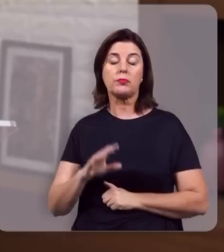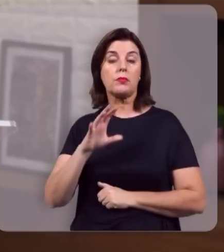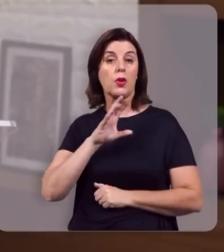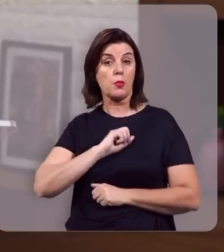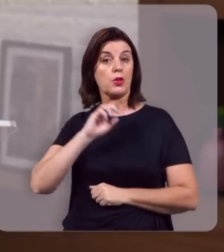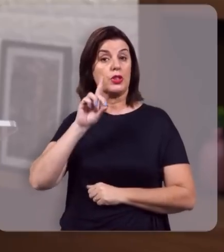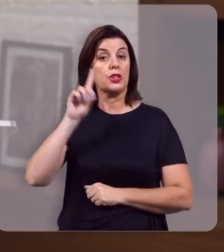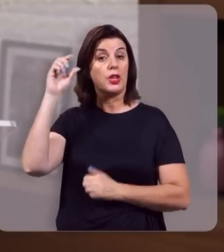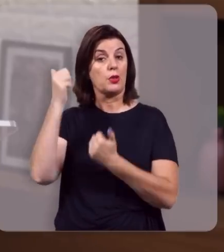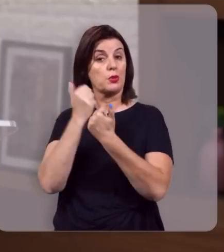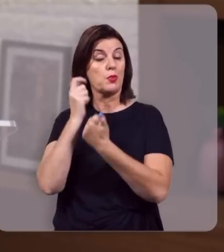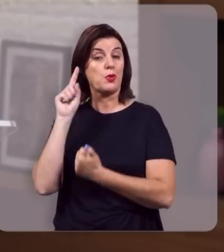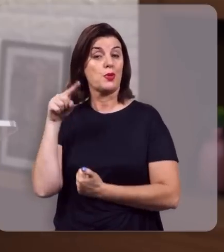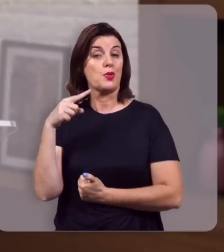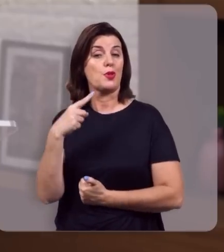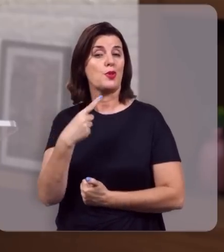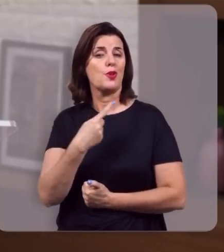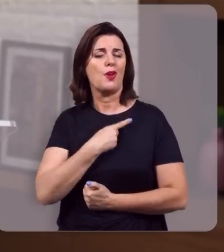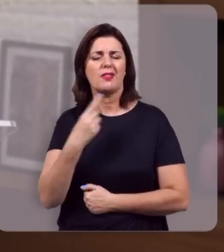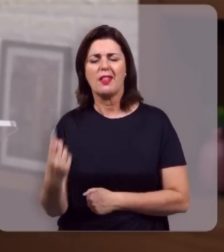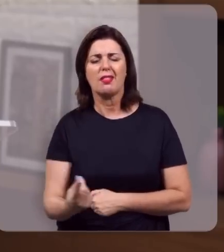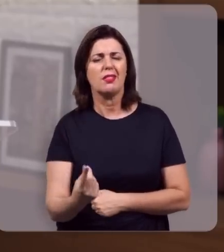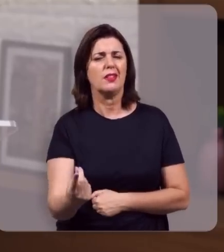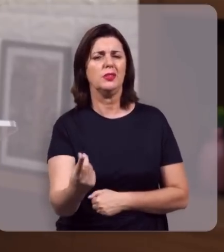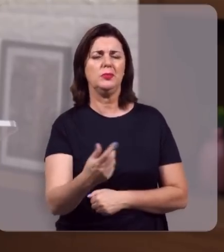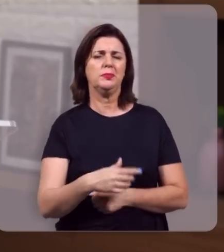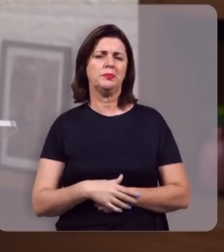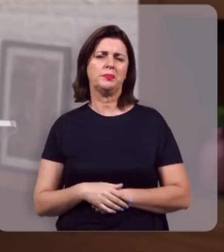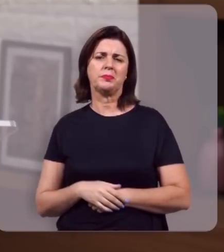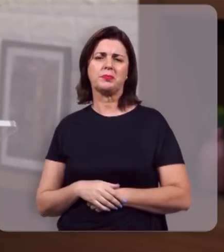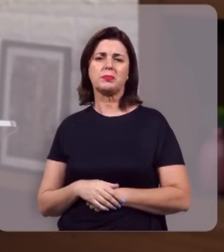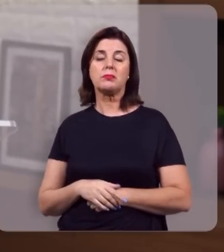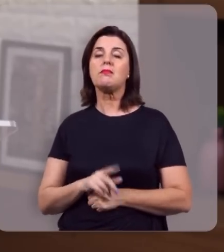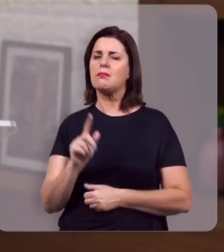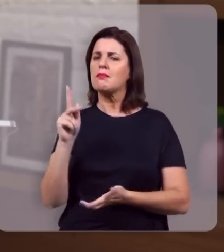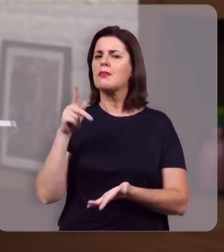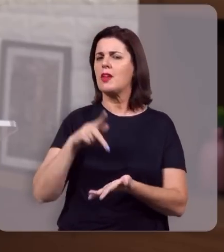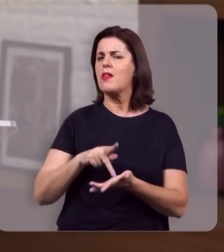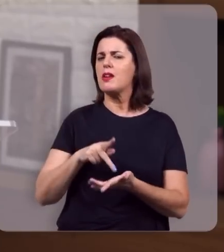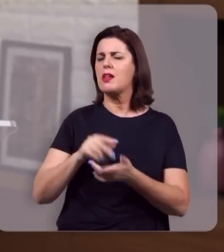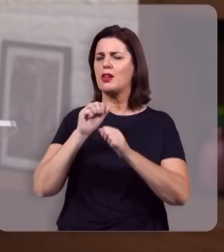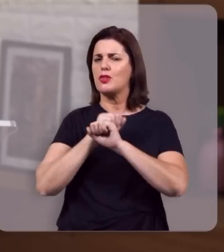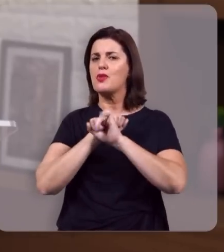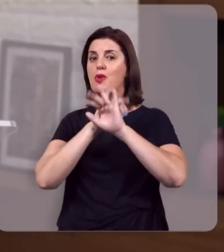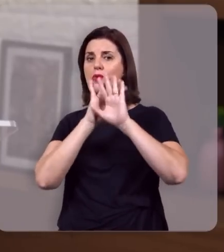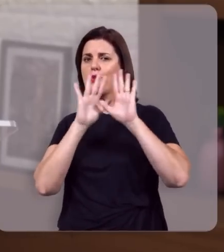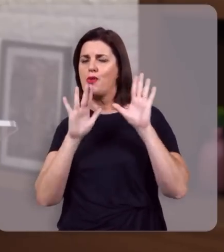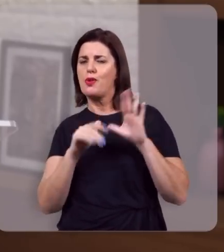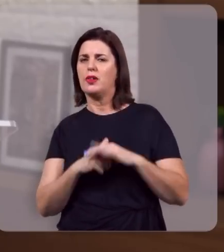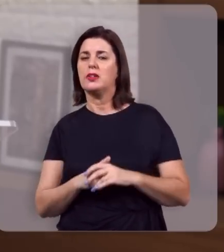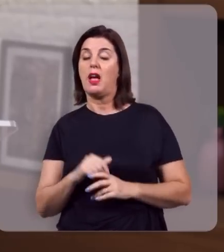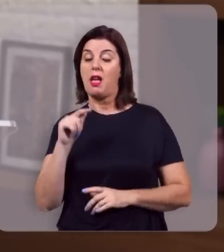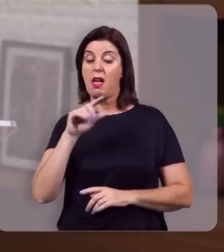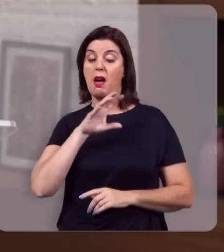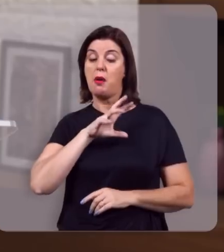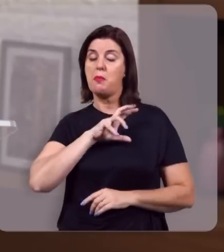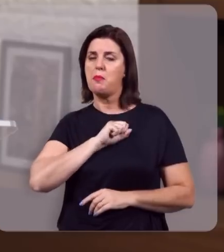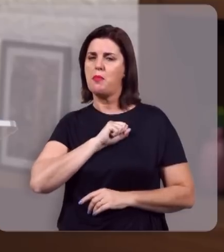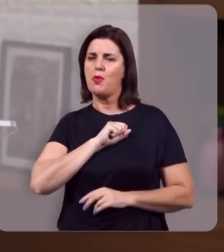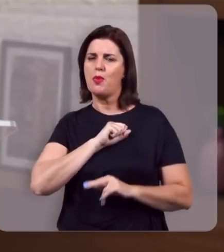amor de Deus por nós é eterno. E esta é uma verdade gloriosa, porque este amor é